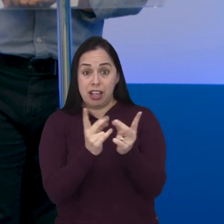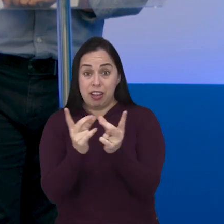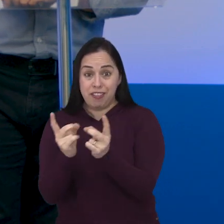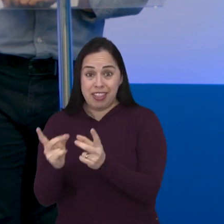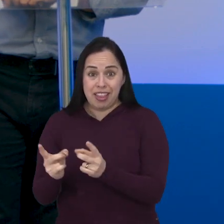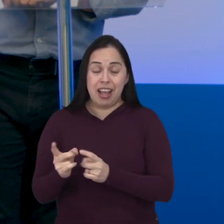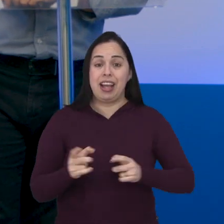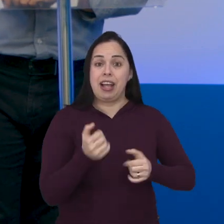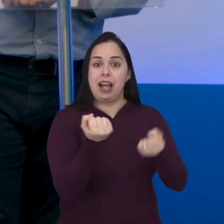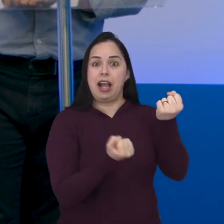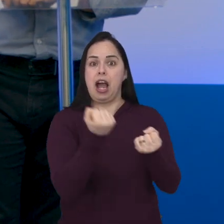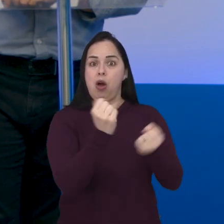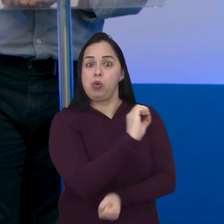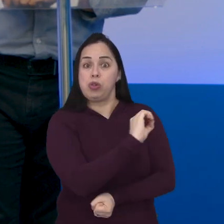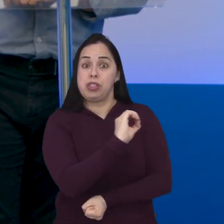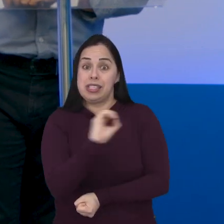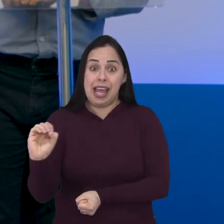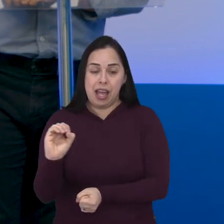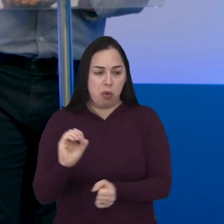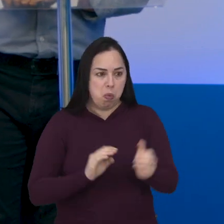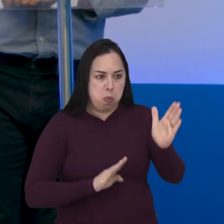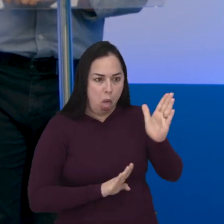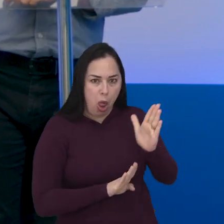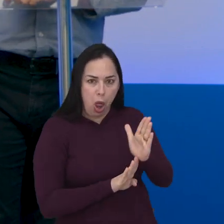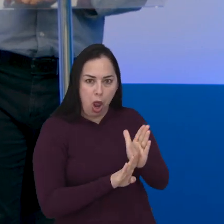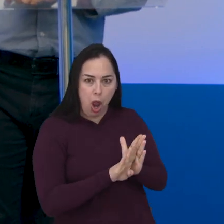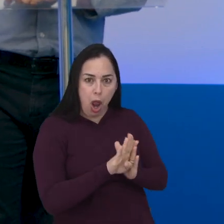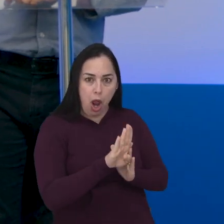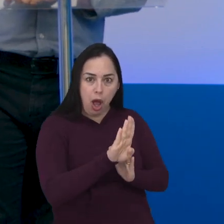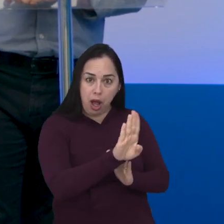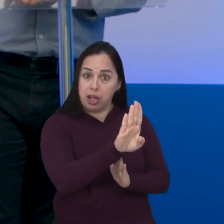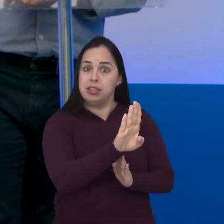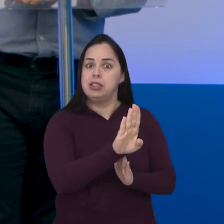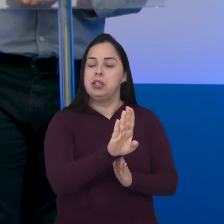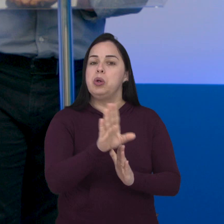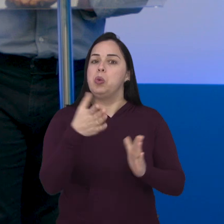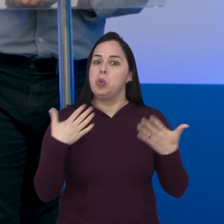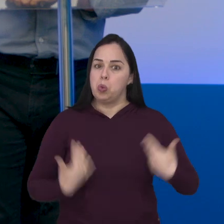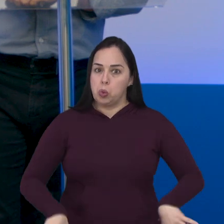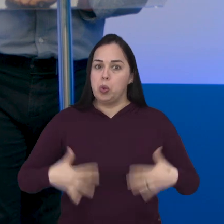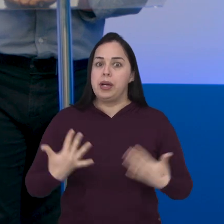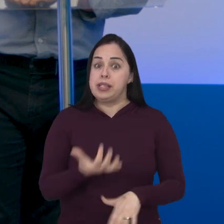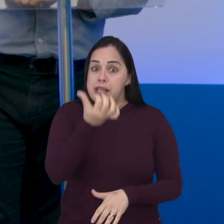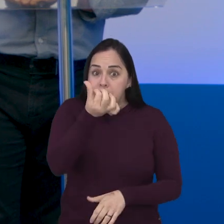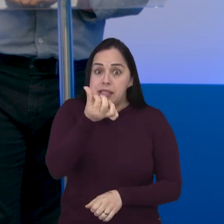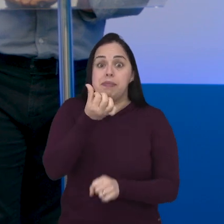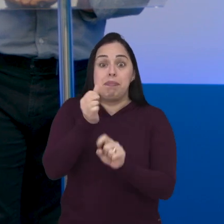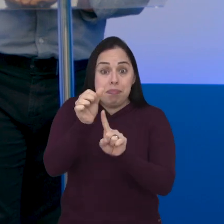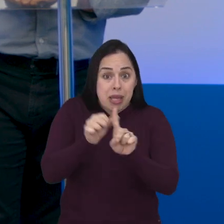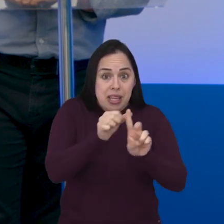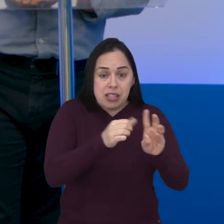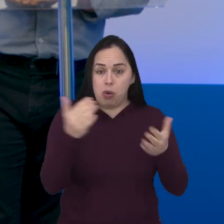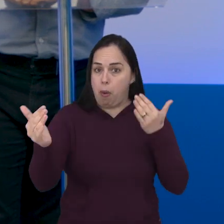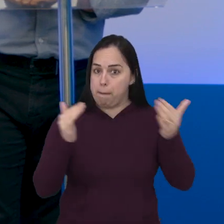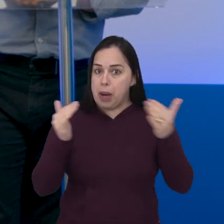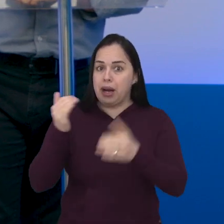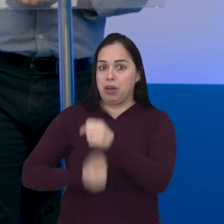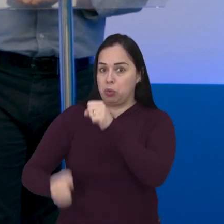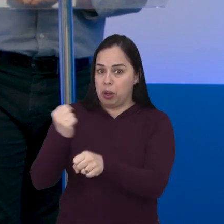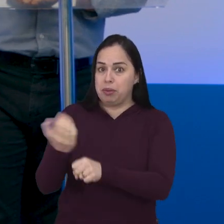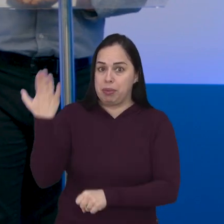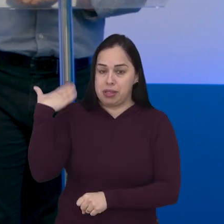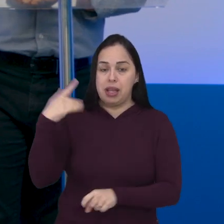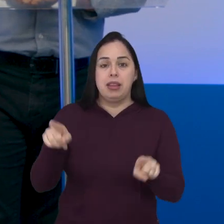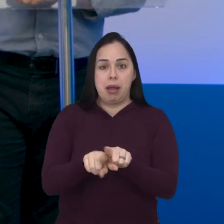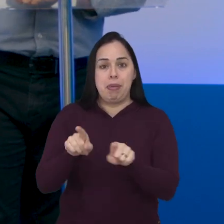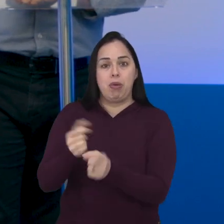vendas de veículos zero no país. Emplacamento aumentou 16% nos primeiros 6 meses de 2024. Resultado